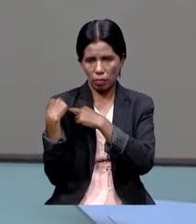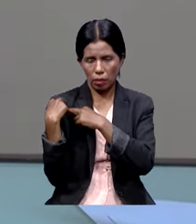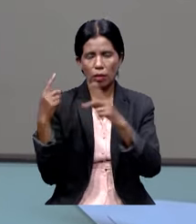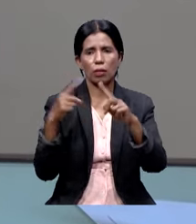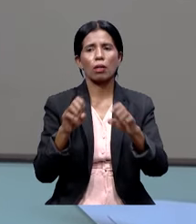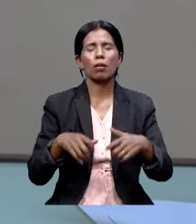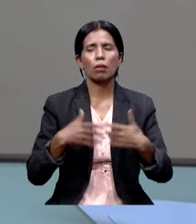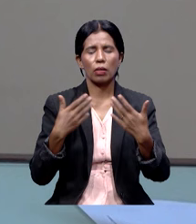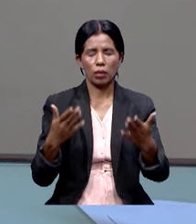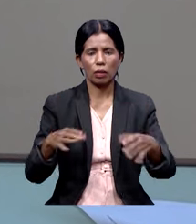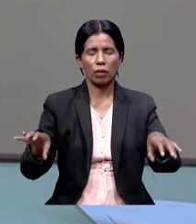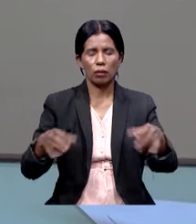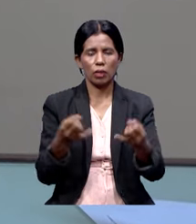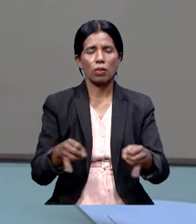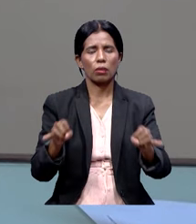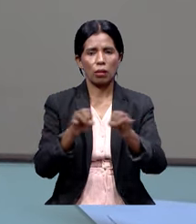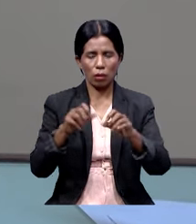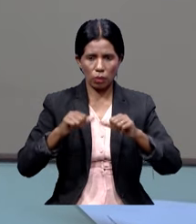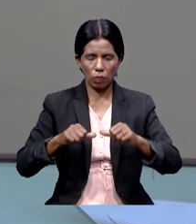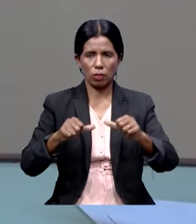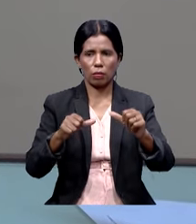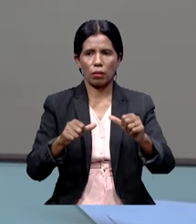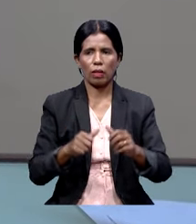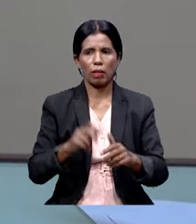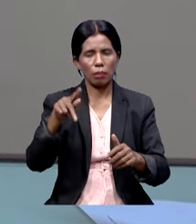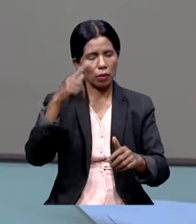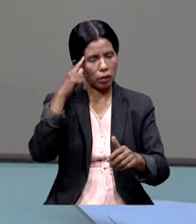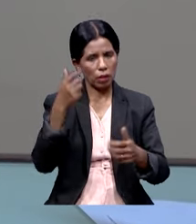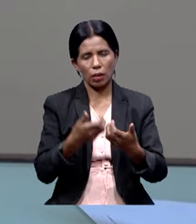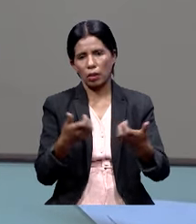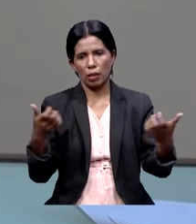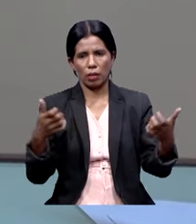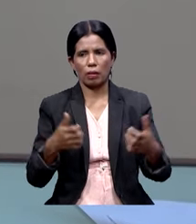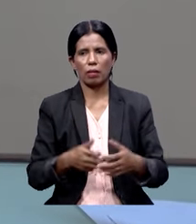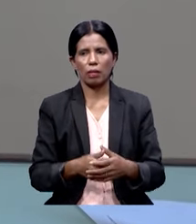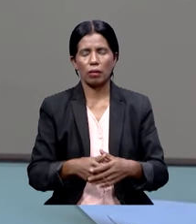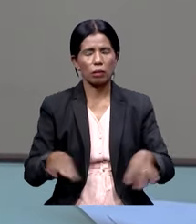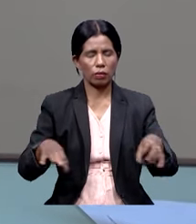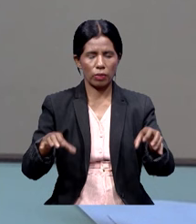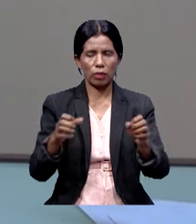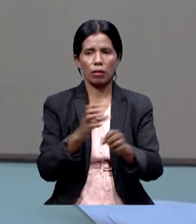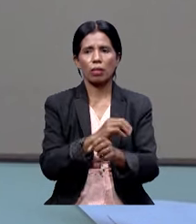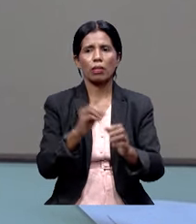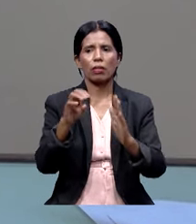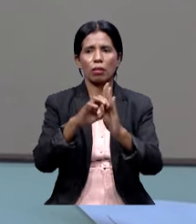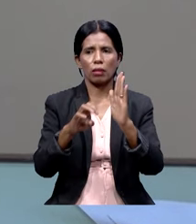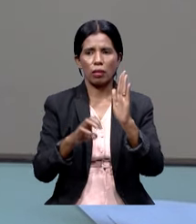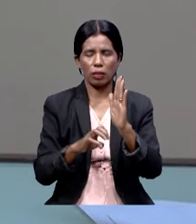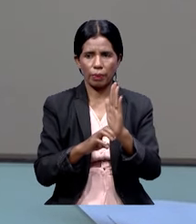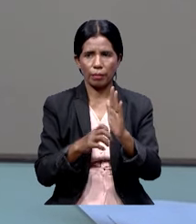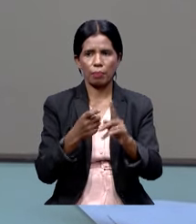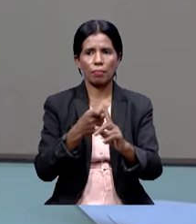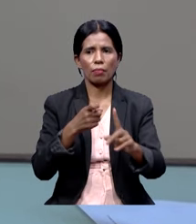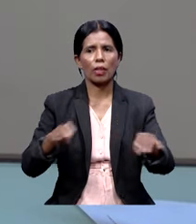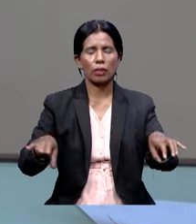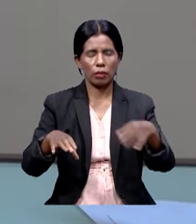o ese funcionamiento de zona atlao nega política ne que ta que funcionamiento executivo execución o si